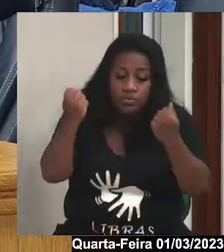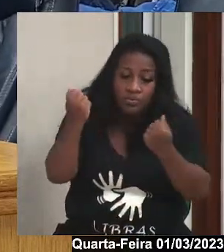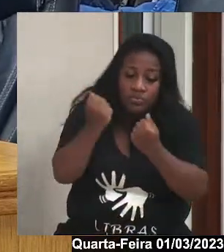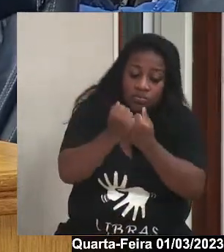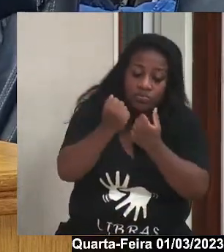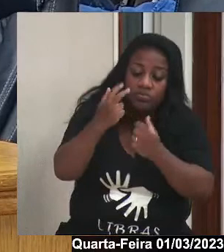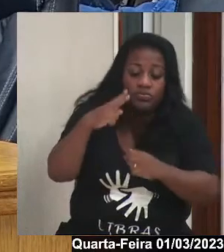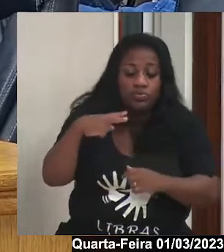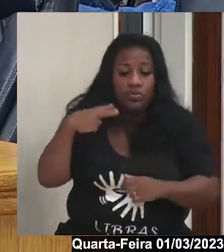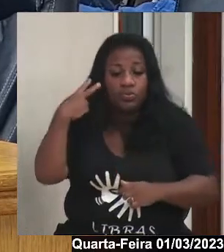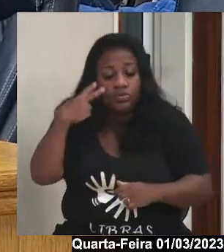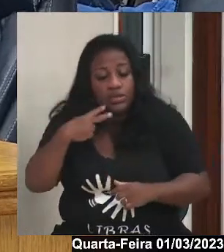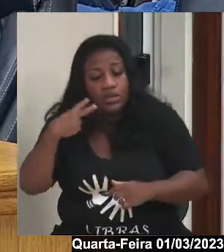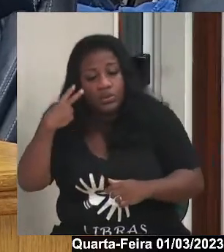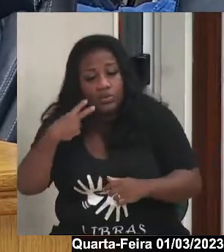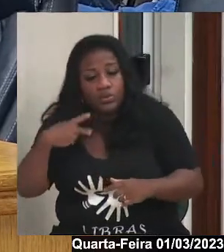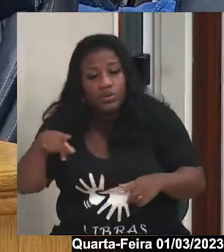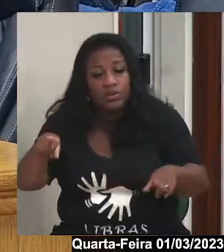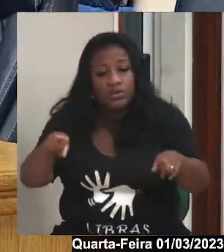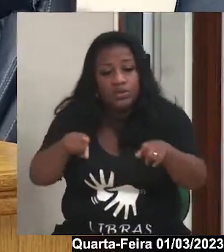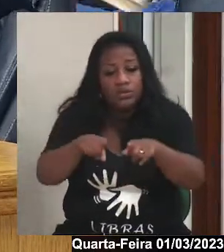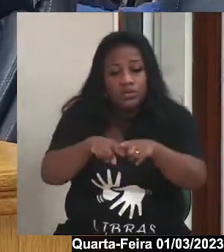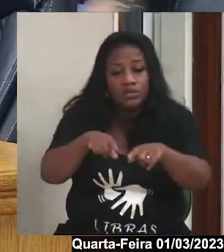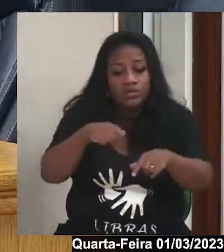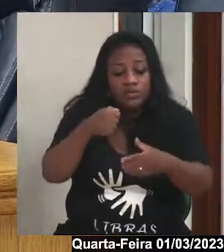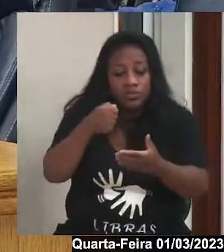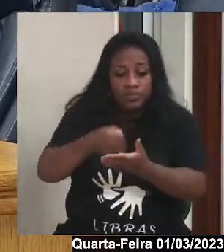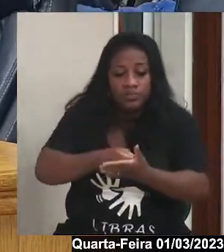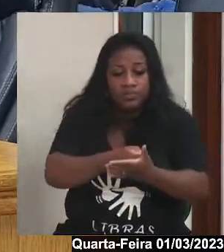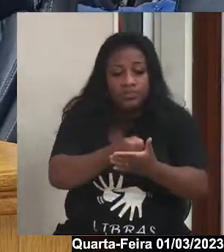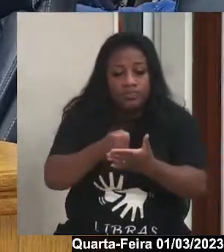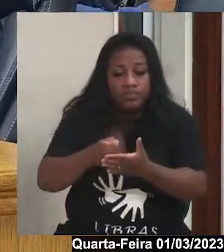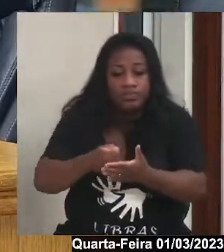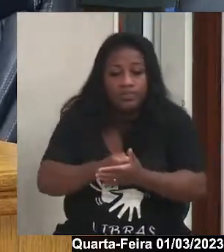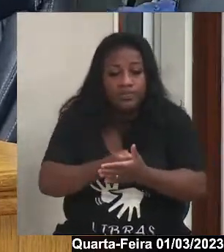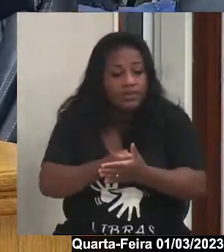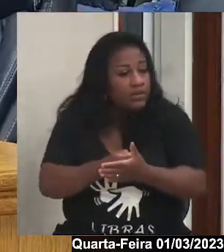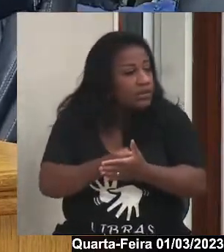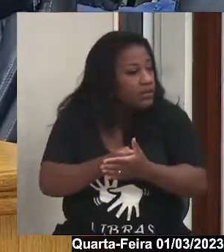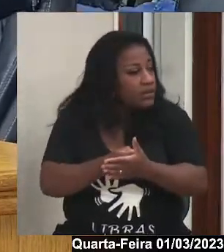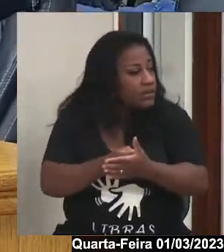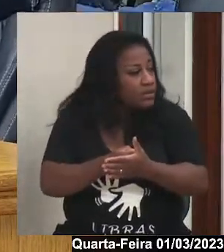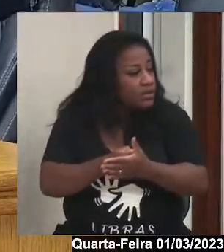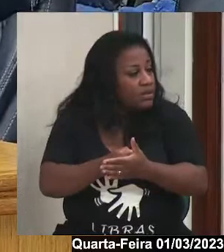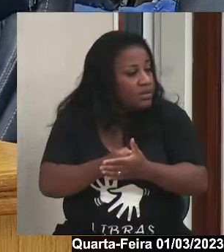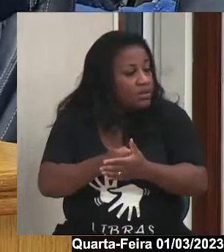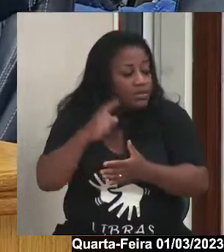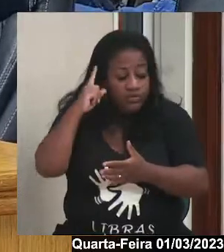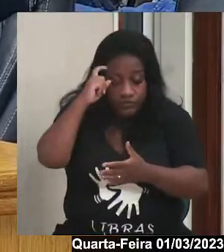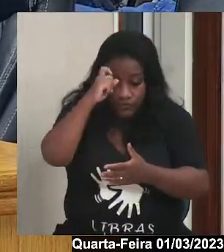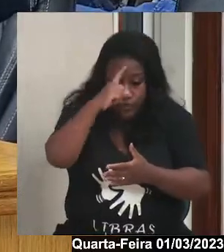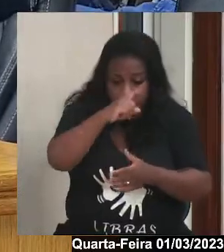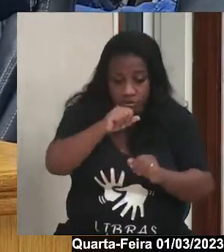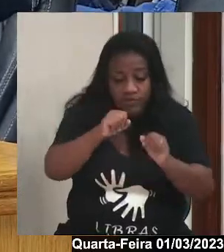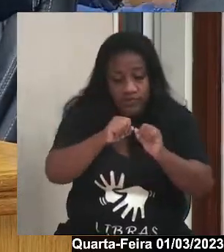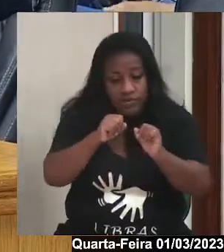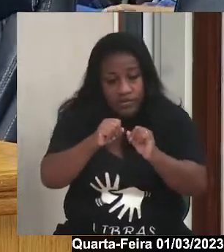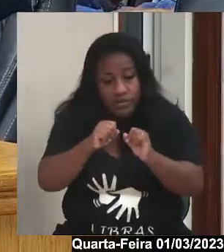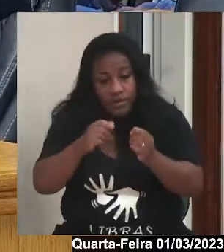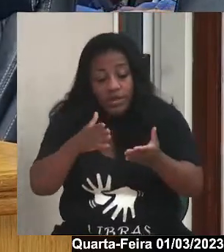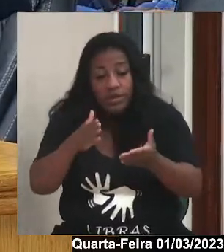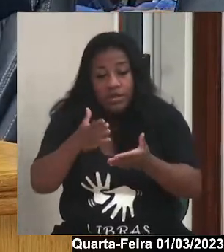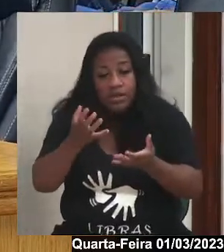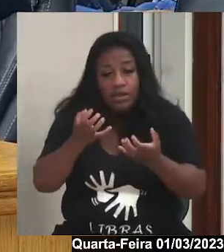com os vereadores aqui que aprovaram a regularização, estão tendo com essa população. Porque prometer é fácil, difícil é fazer, não é